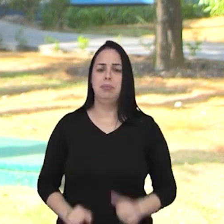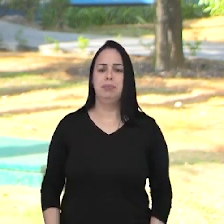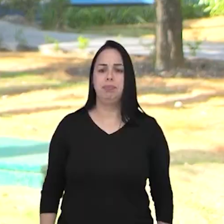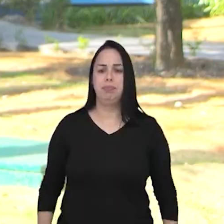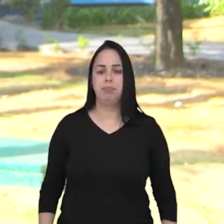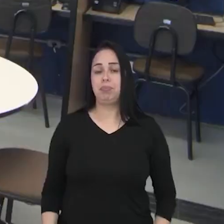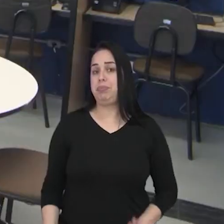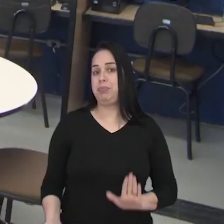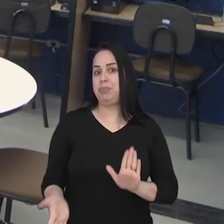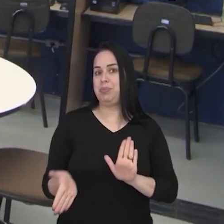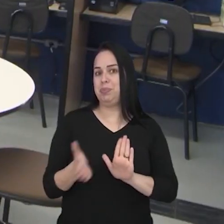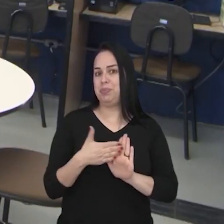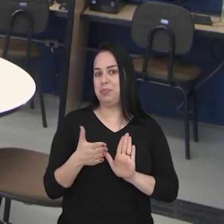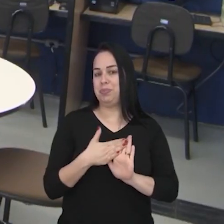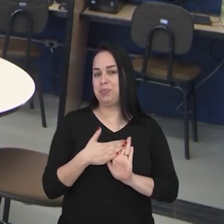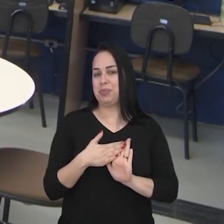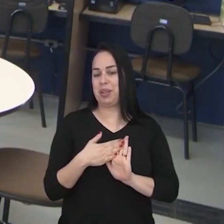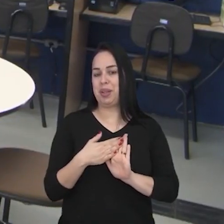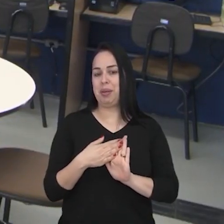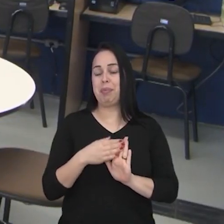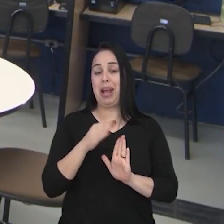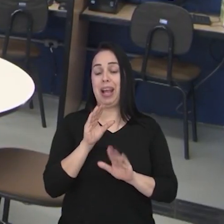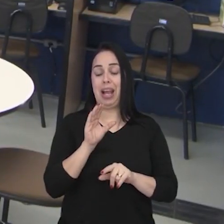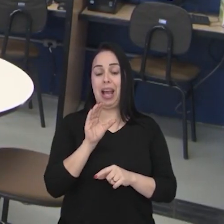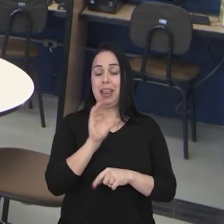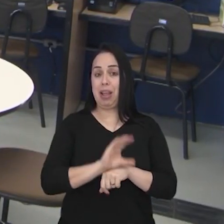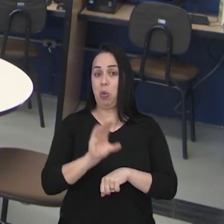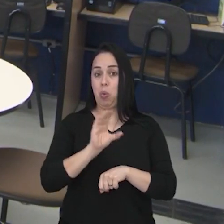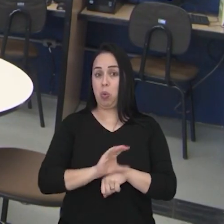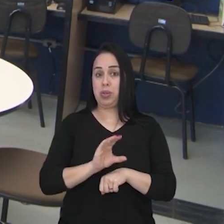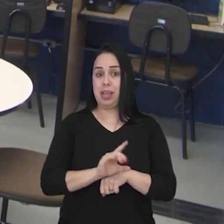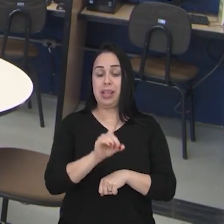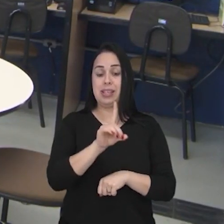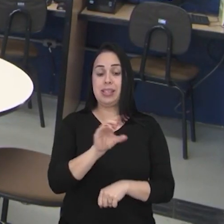nossos futuros alunos. A proposta é oferecer para cada